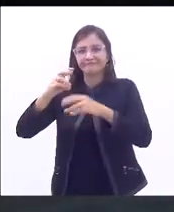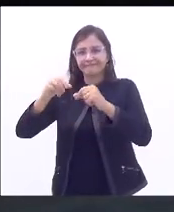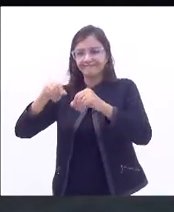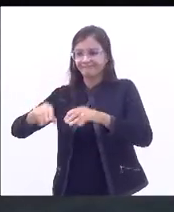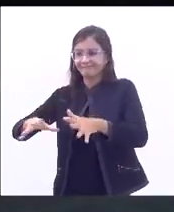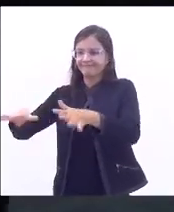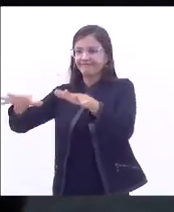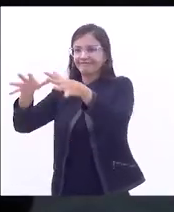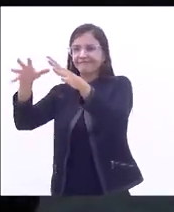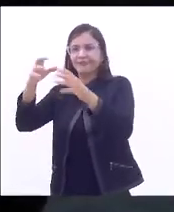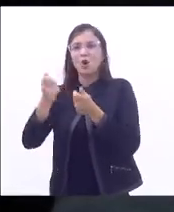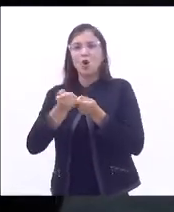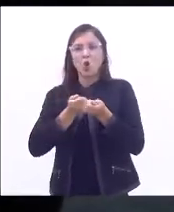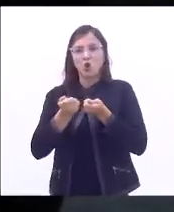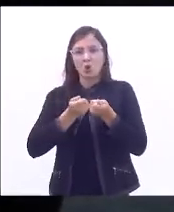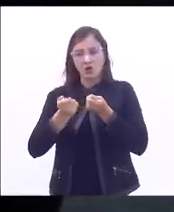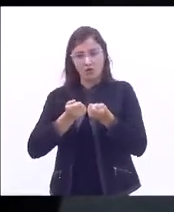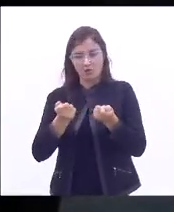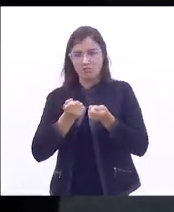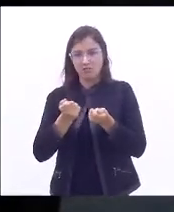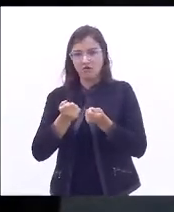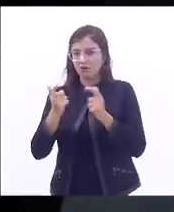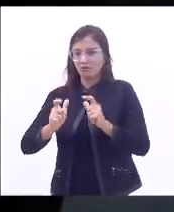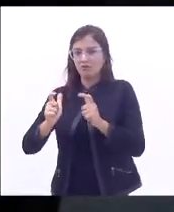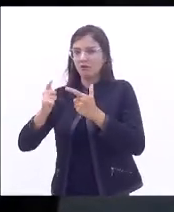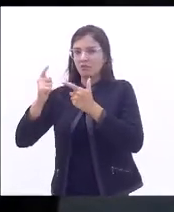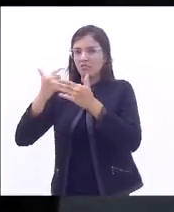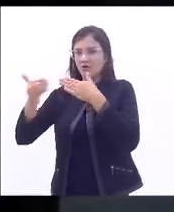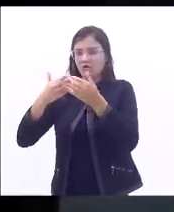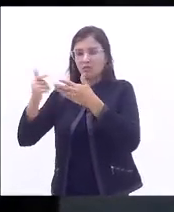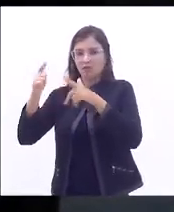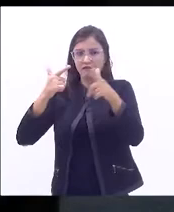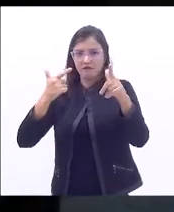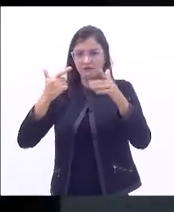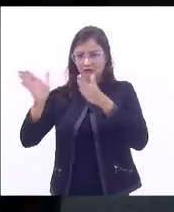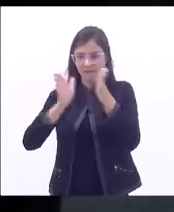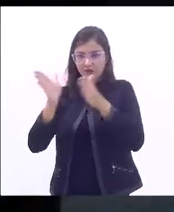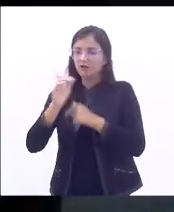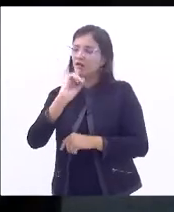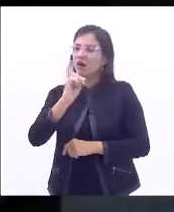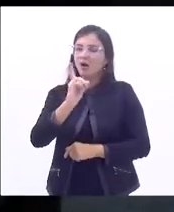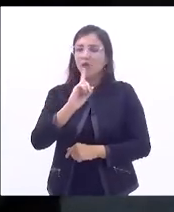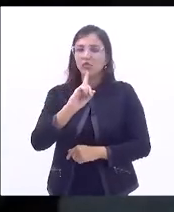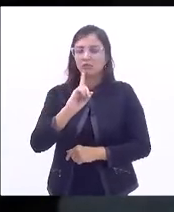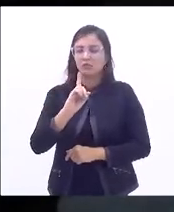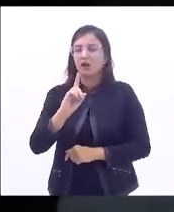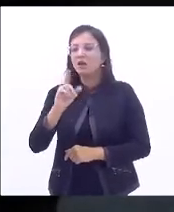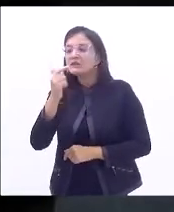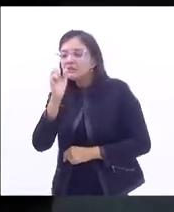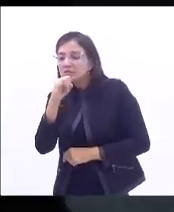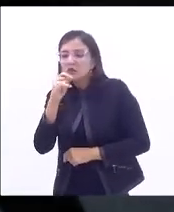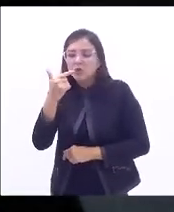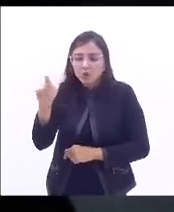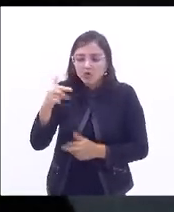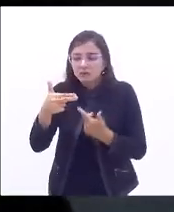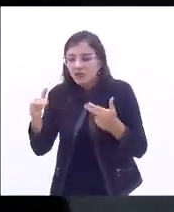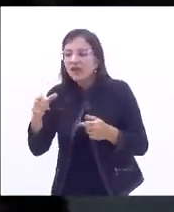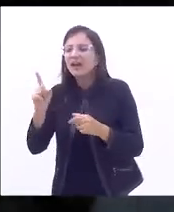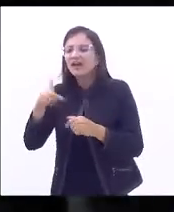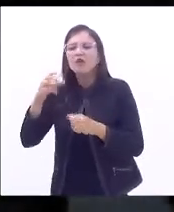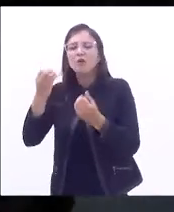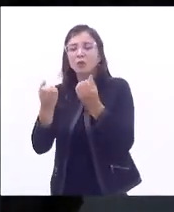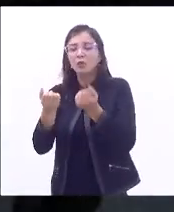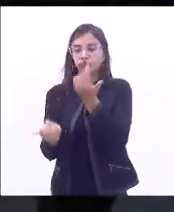lugar, ou algo parecido é incinerado. Então, o que temos que fazer não é abrir mão